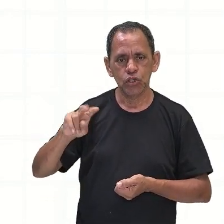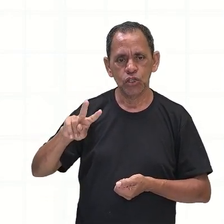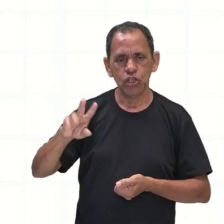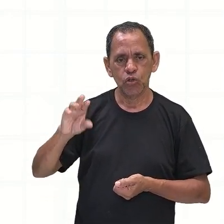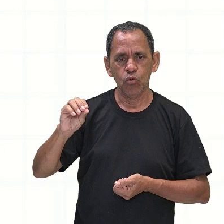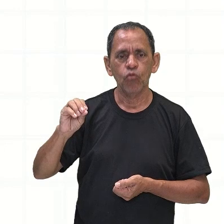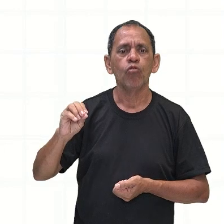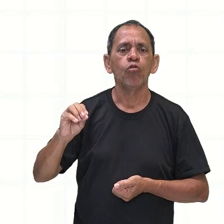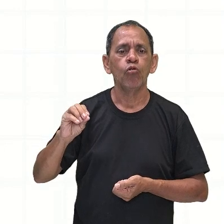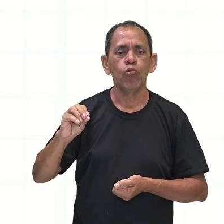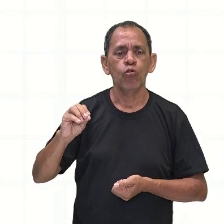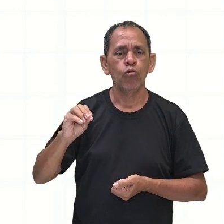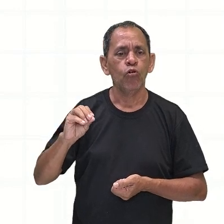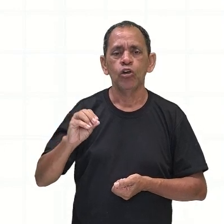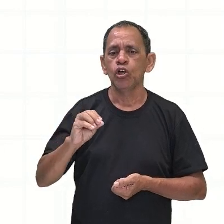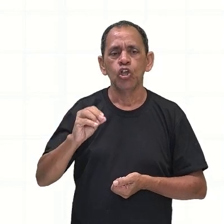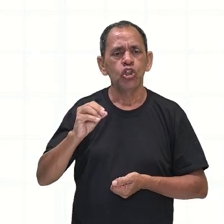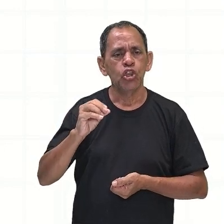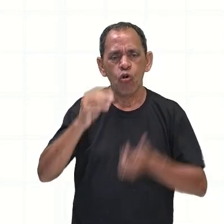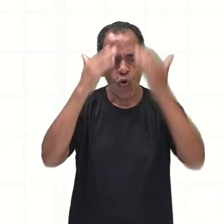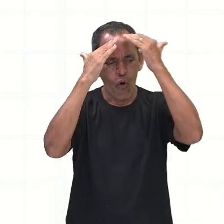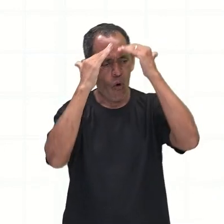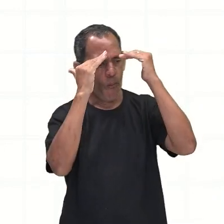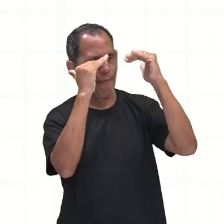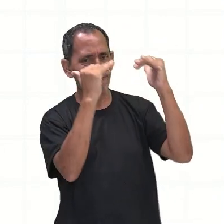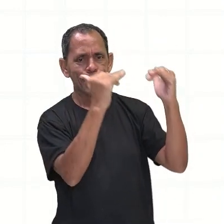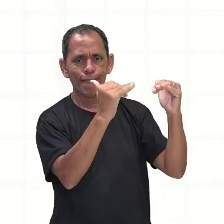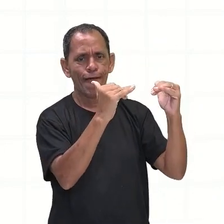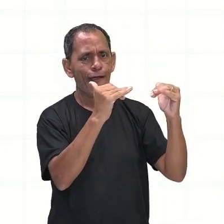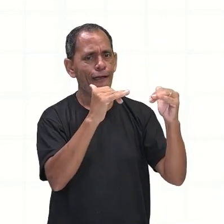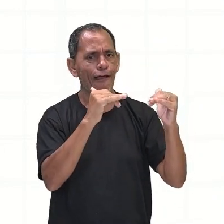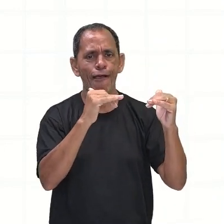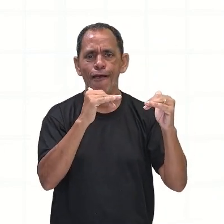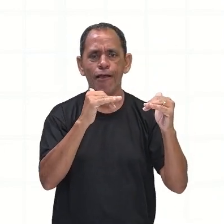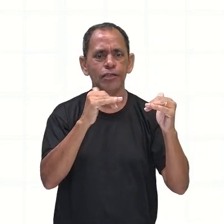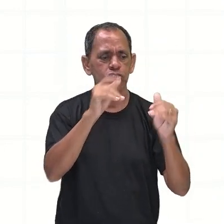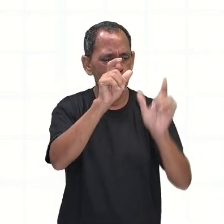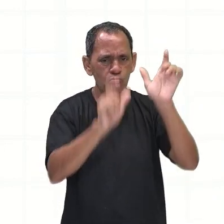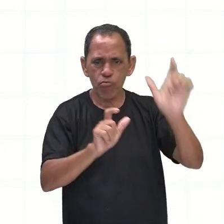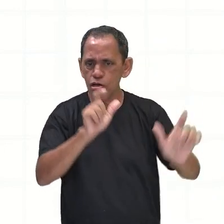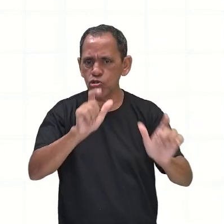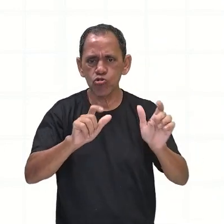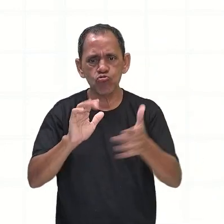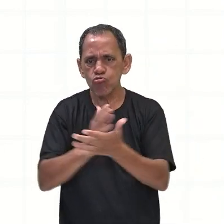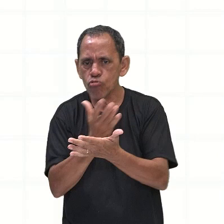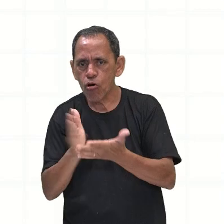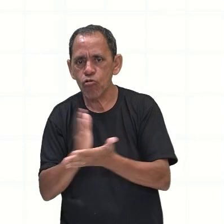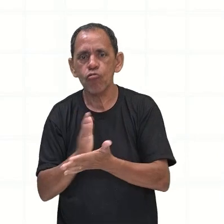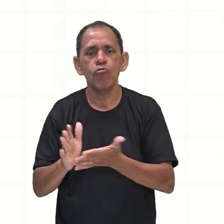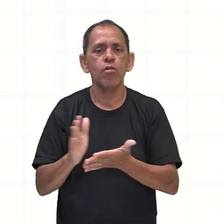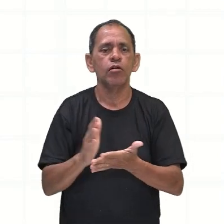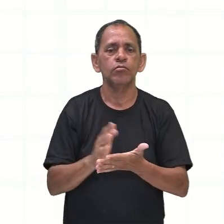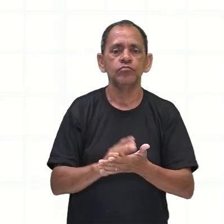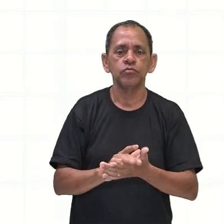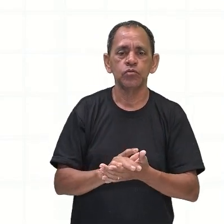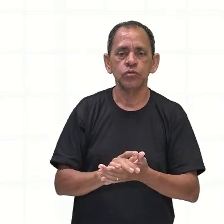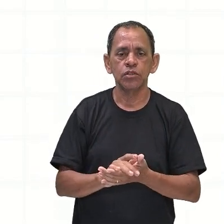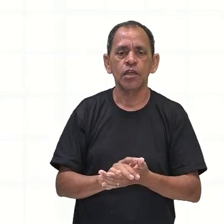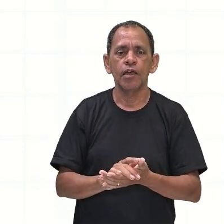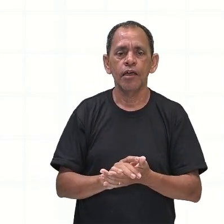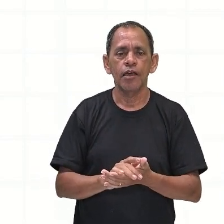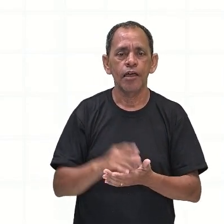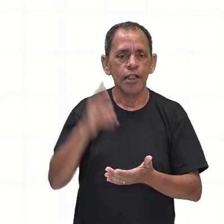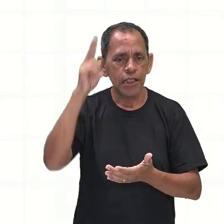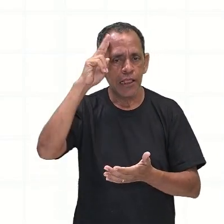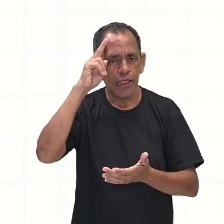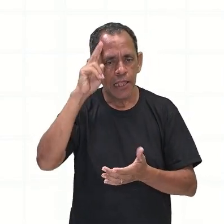o Mário, ok? Então, observem que esse enunciado aqui, destacado em vermelho, está exercendo a função